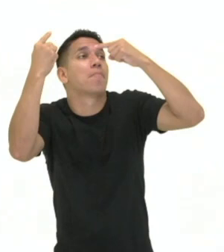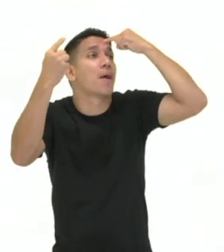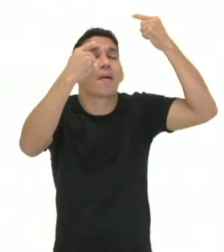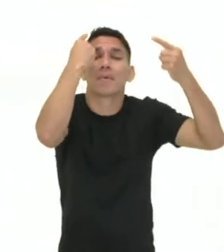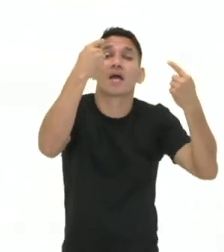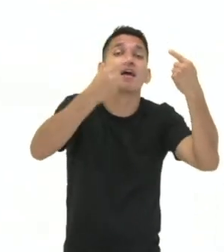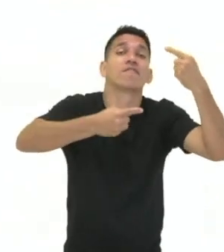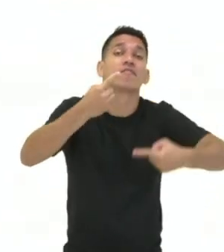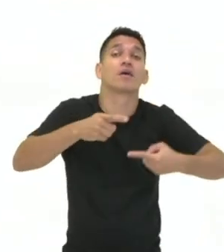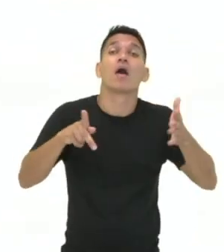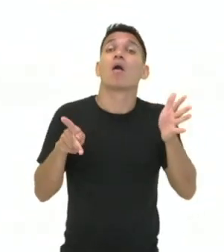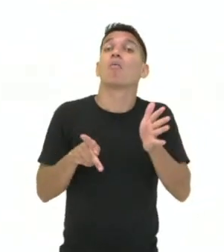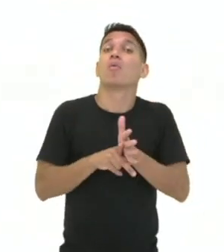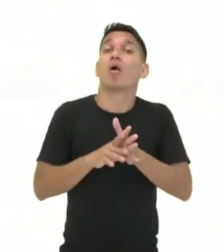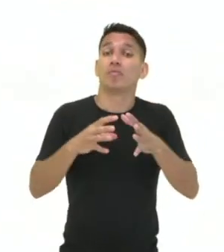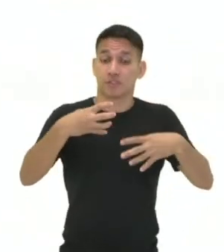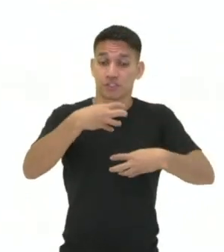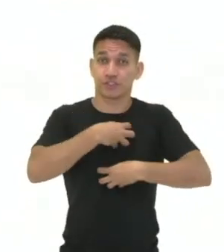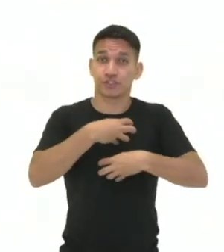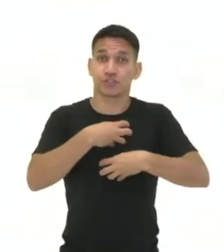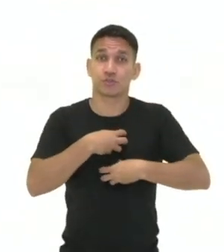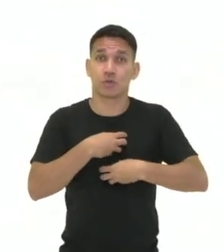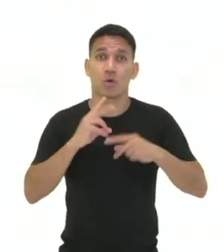faz parte da condição humana